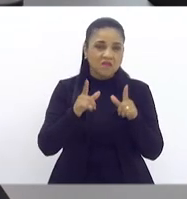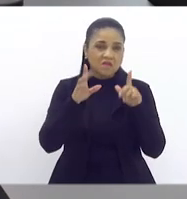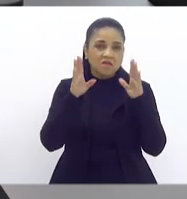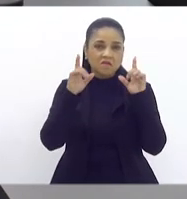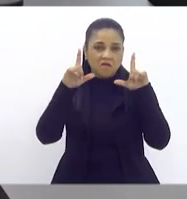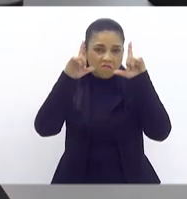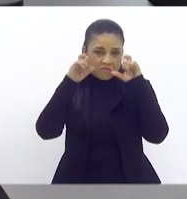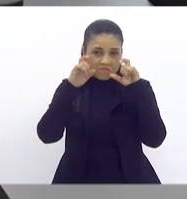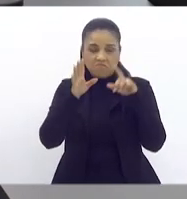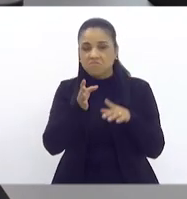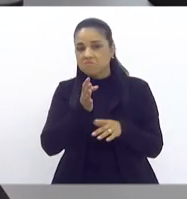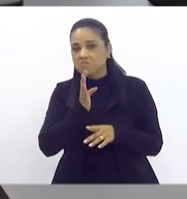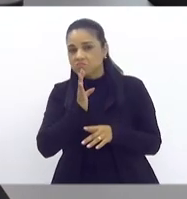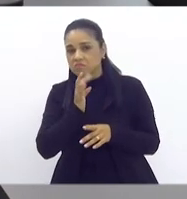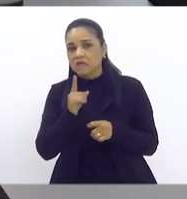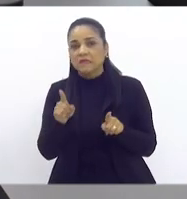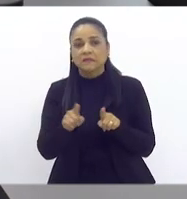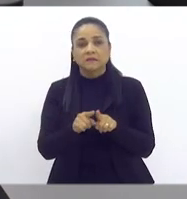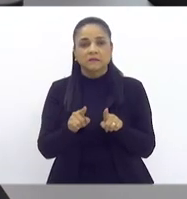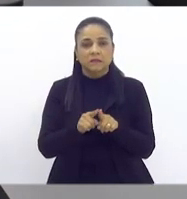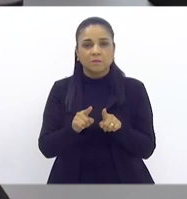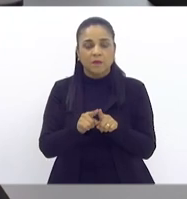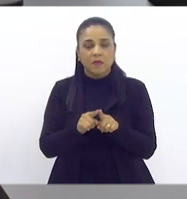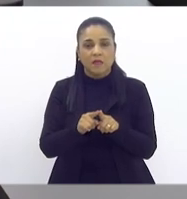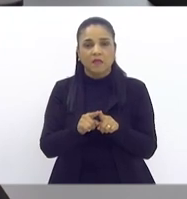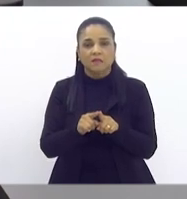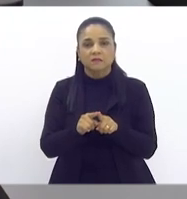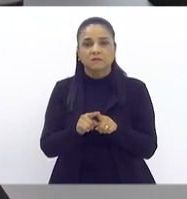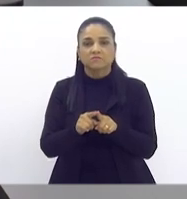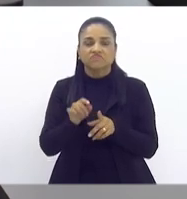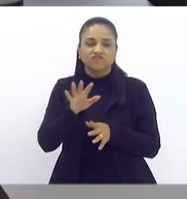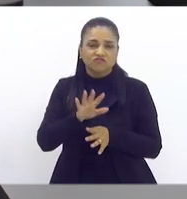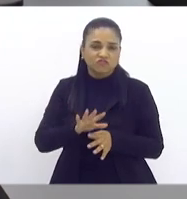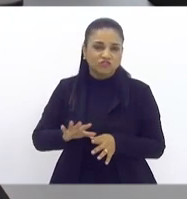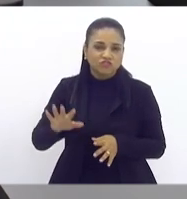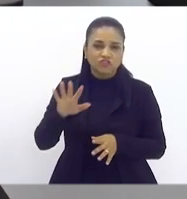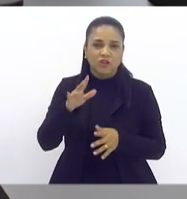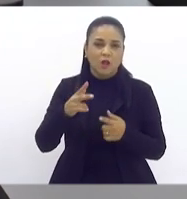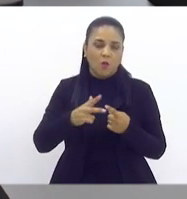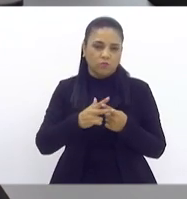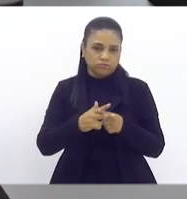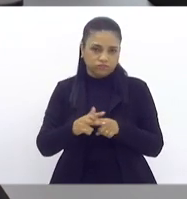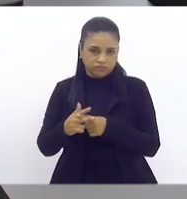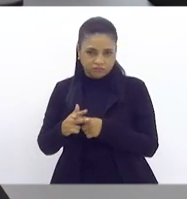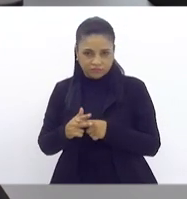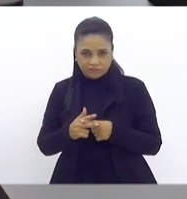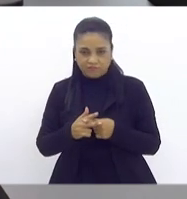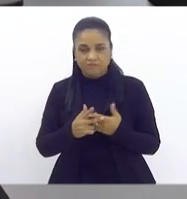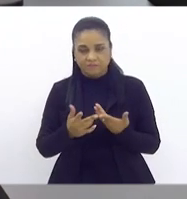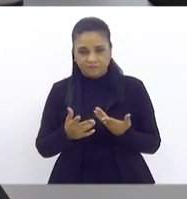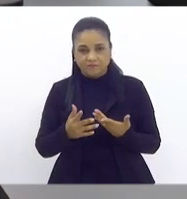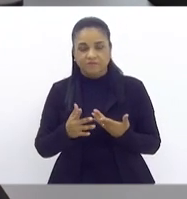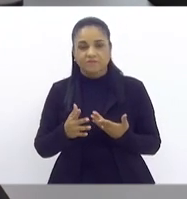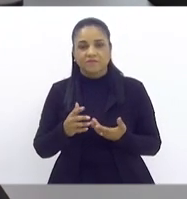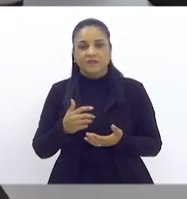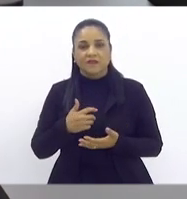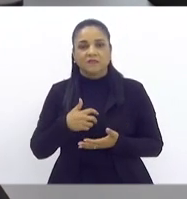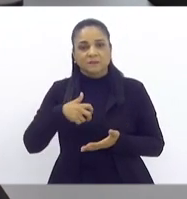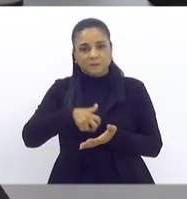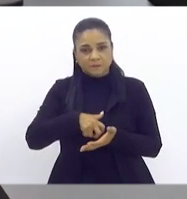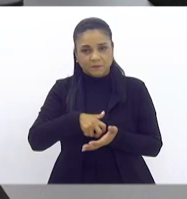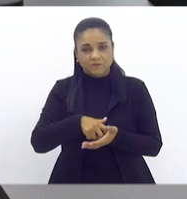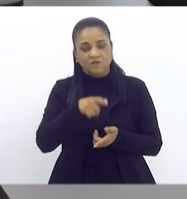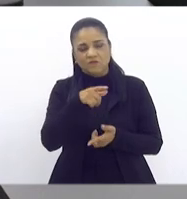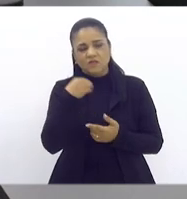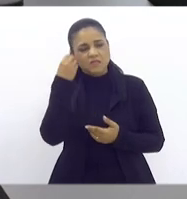mas seja com relação à reparação em geral já que o senhor está tendo essa experiência de estudo